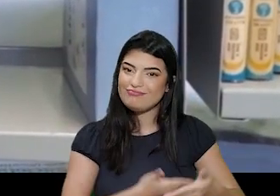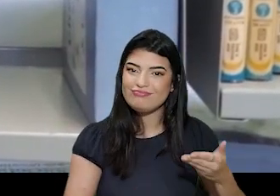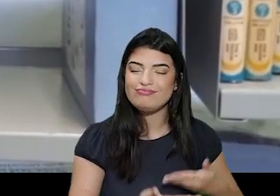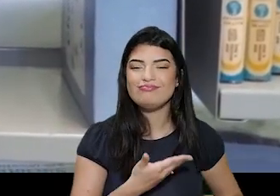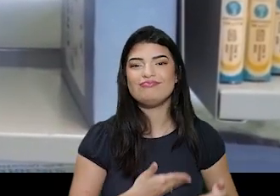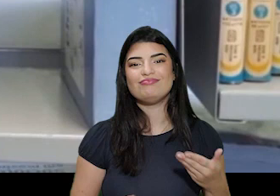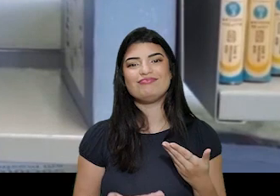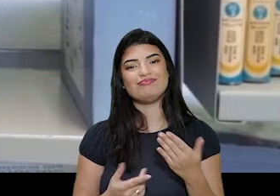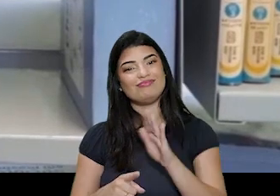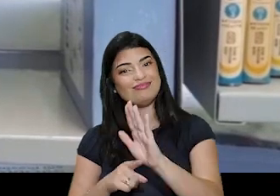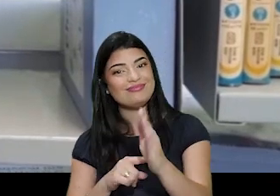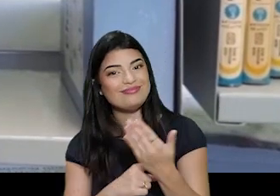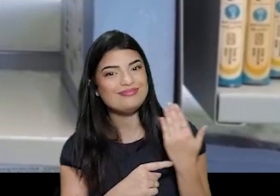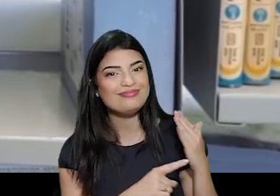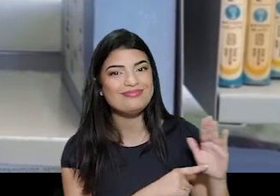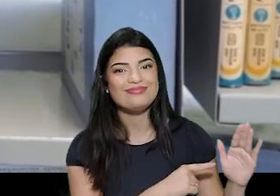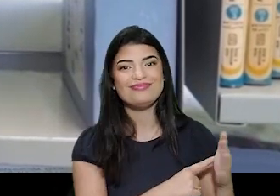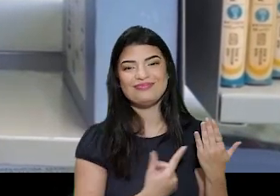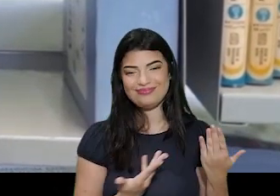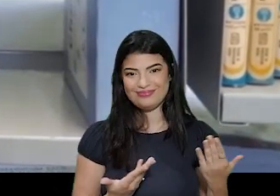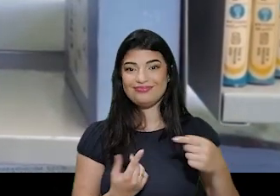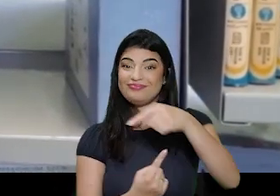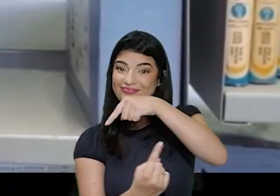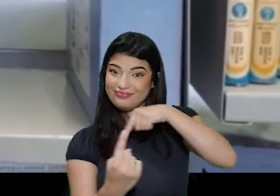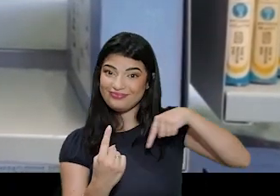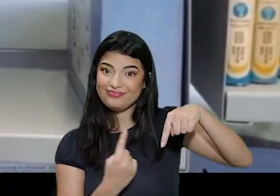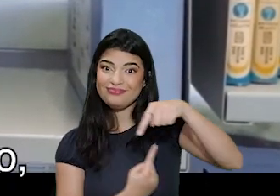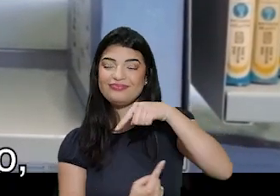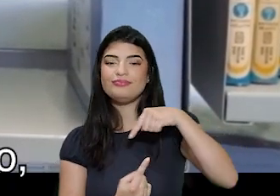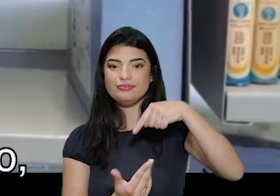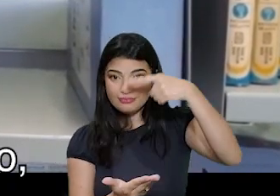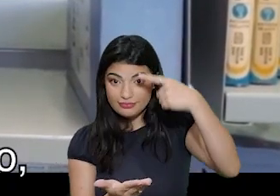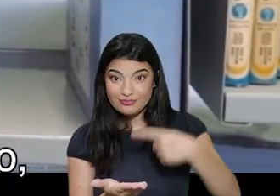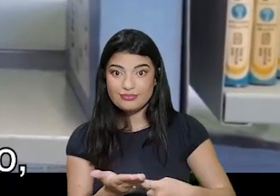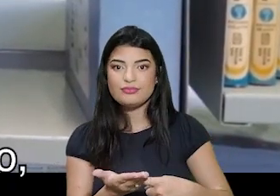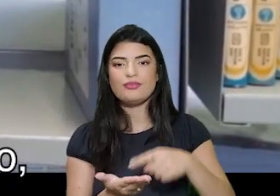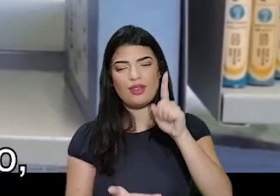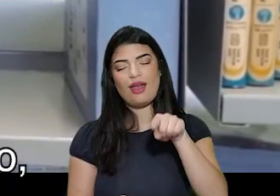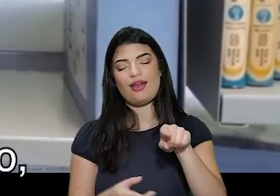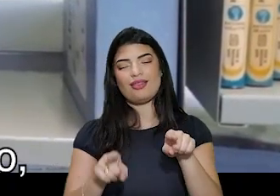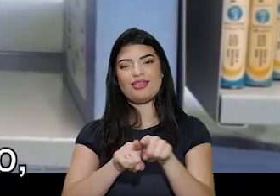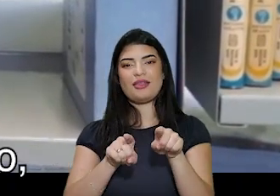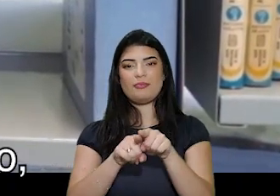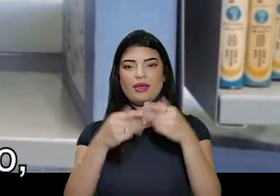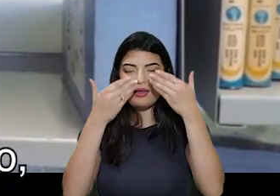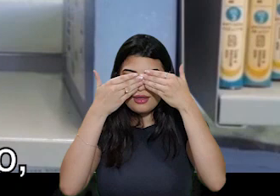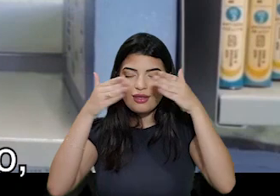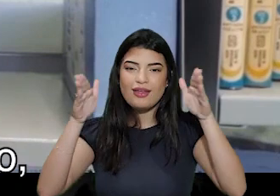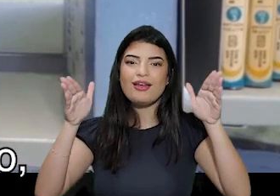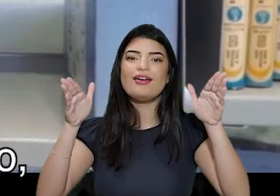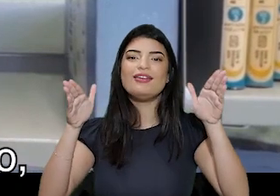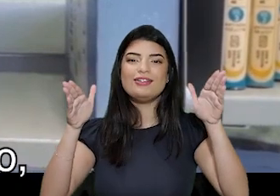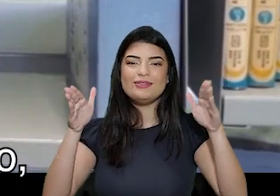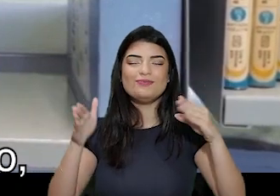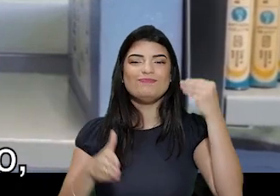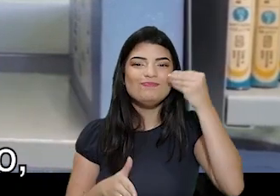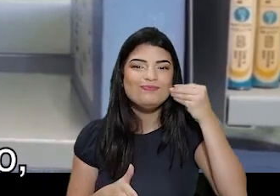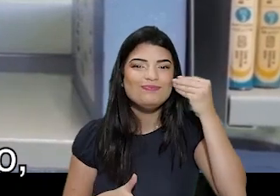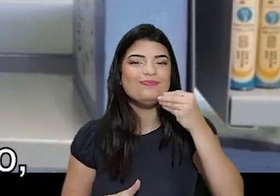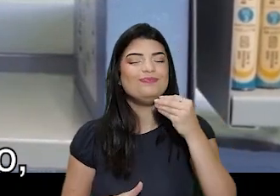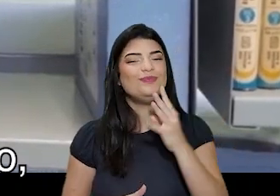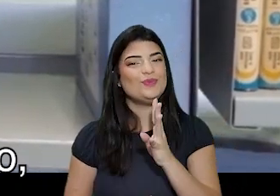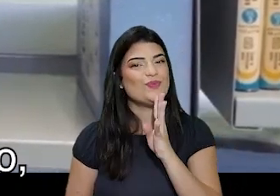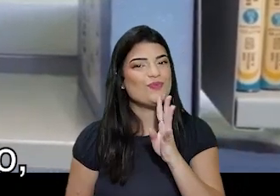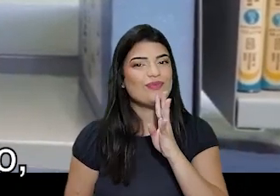trabalha a solidariedade, a visão de mundo. E uma das nossas missões é isso também, abrir a visão, o leque